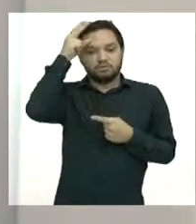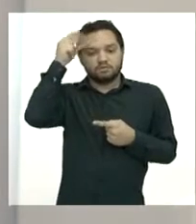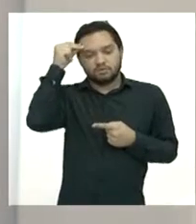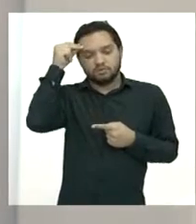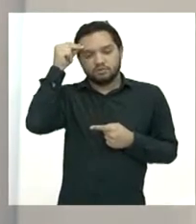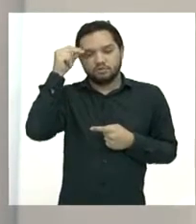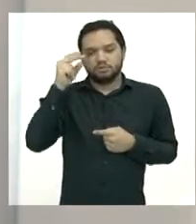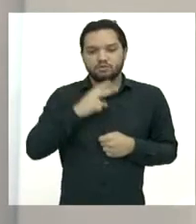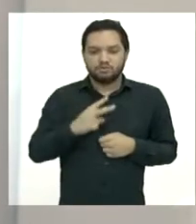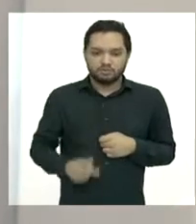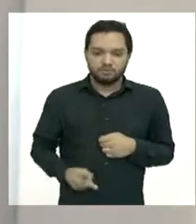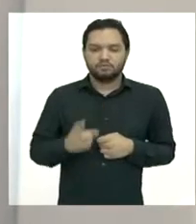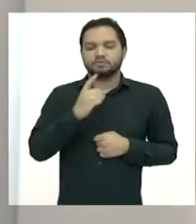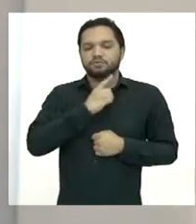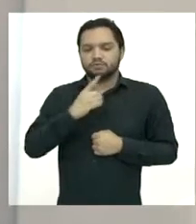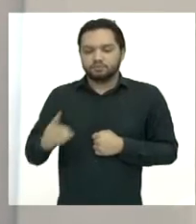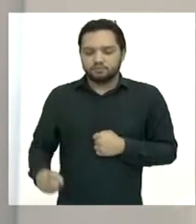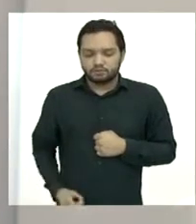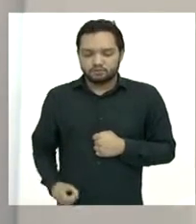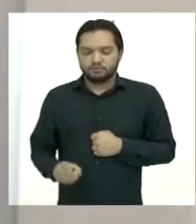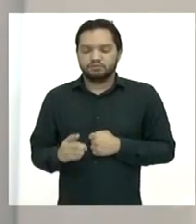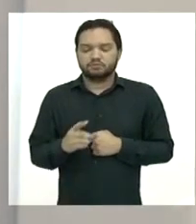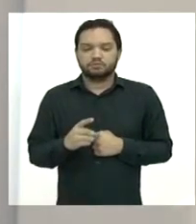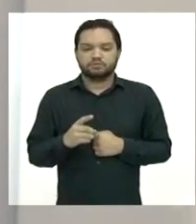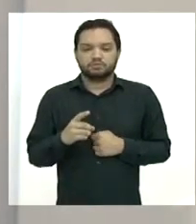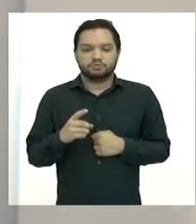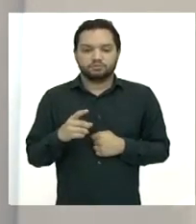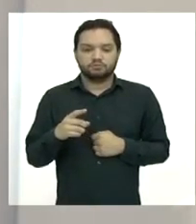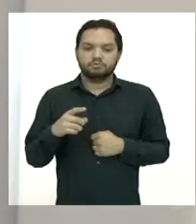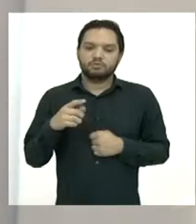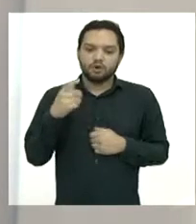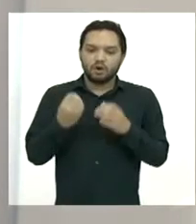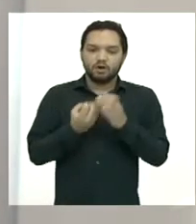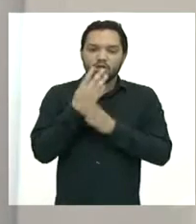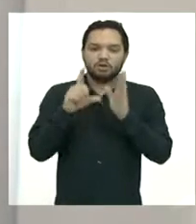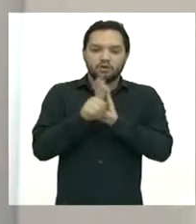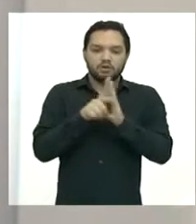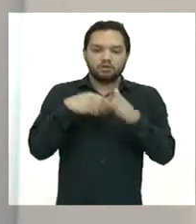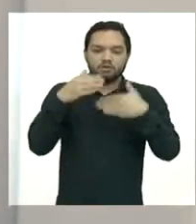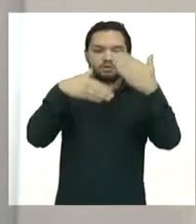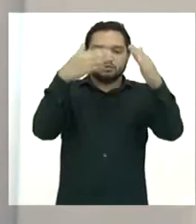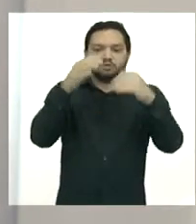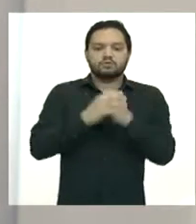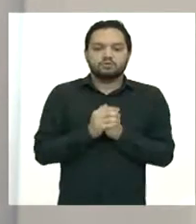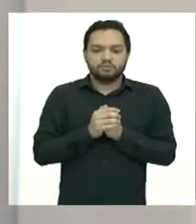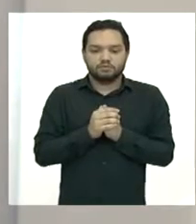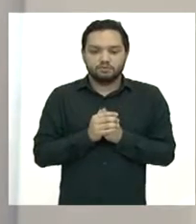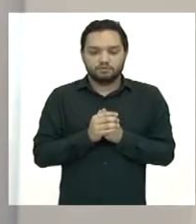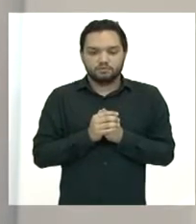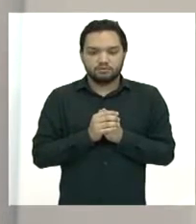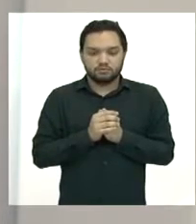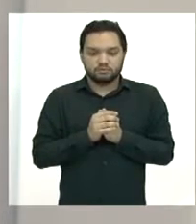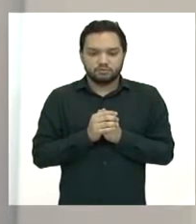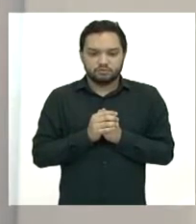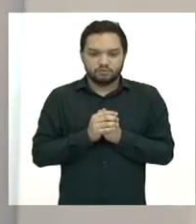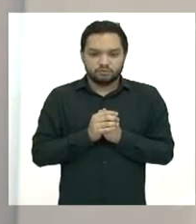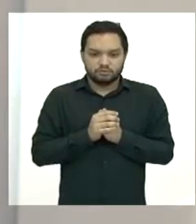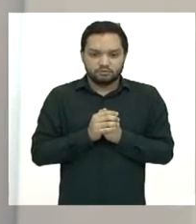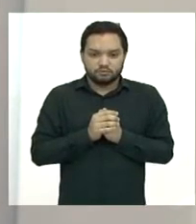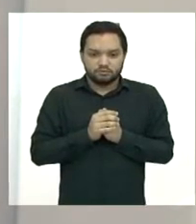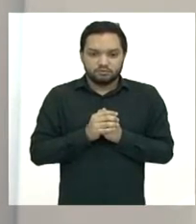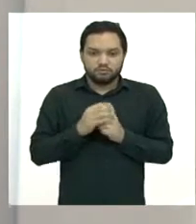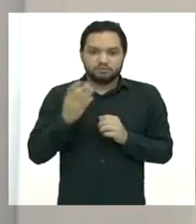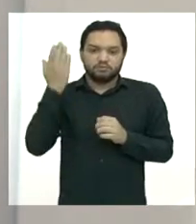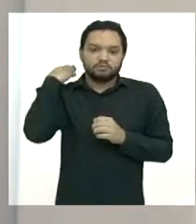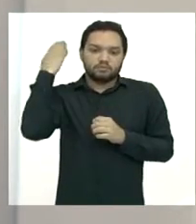legisladores estaduais e municipais, a gente tem avançado muito. Eu conheço vários estados, várias realidades. Eu conheço, e também fui da